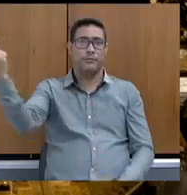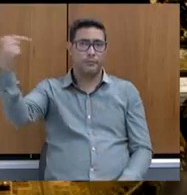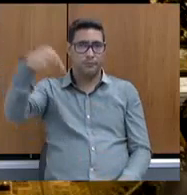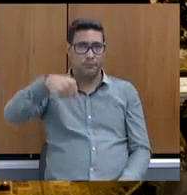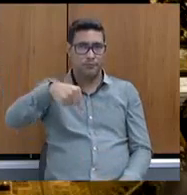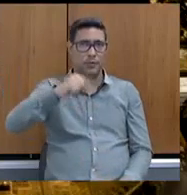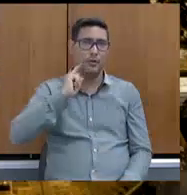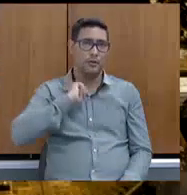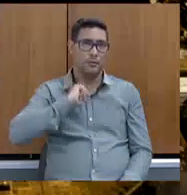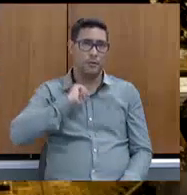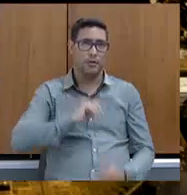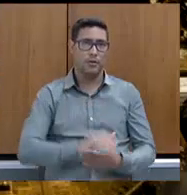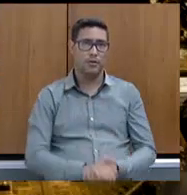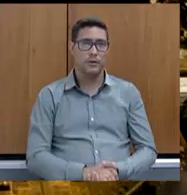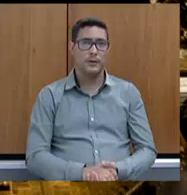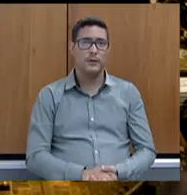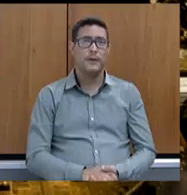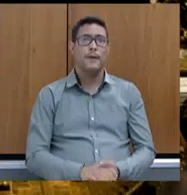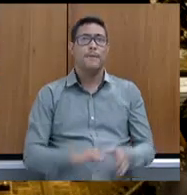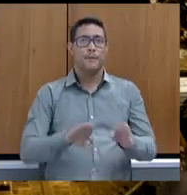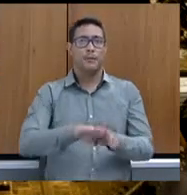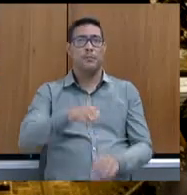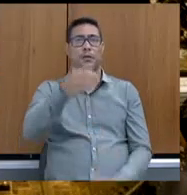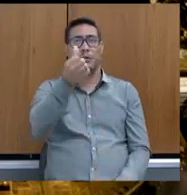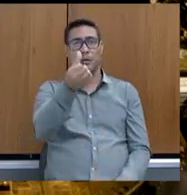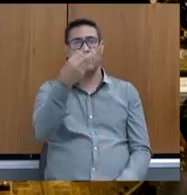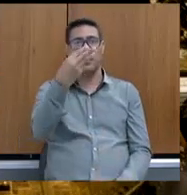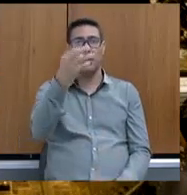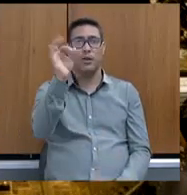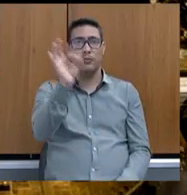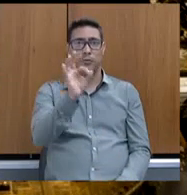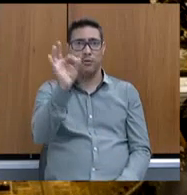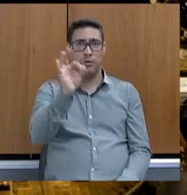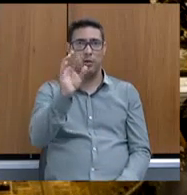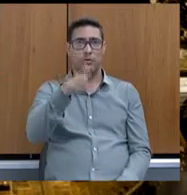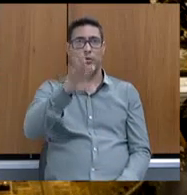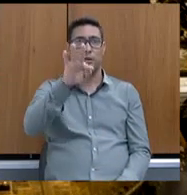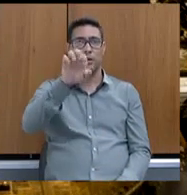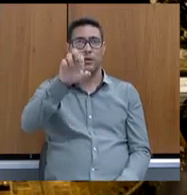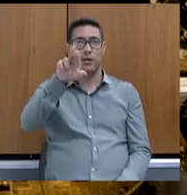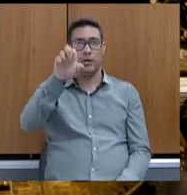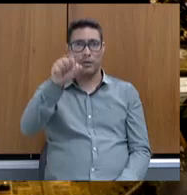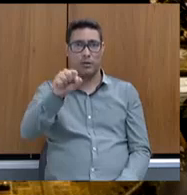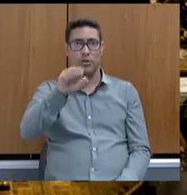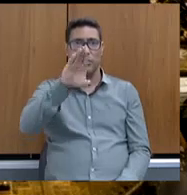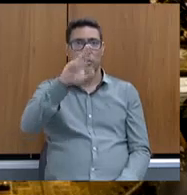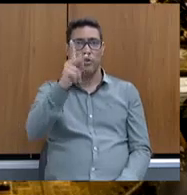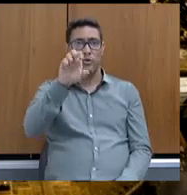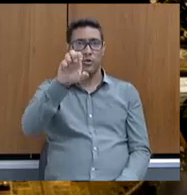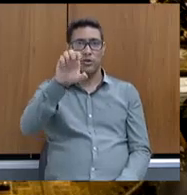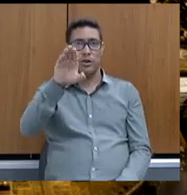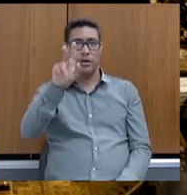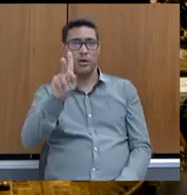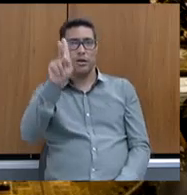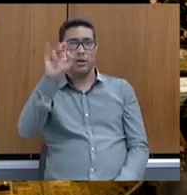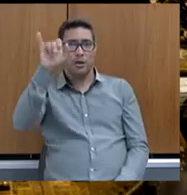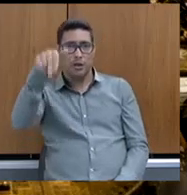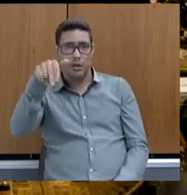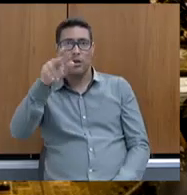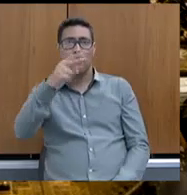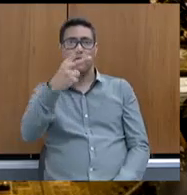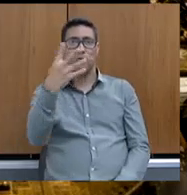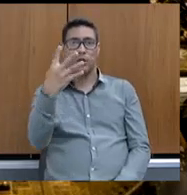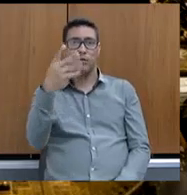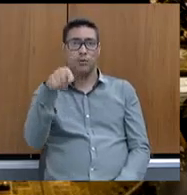o terrestre é um aumento 63% no fluxo o check-in foi um aumento 24,5% na taxa de ocupação